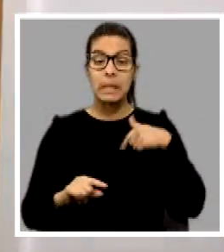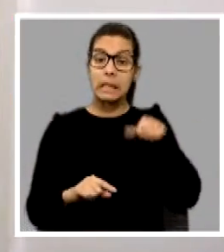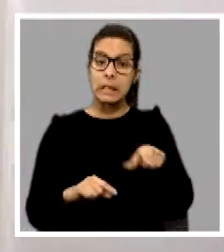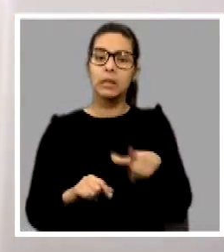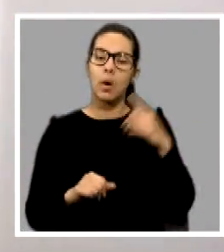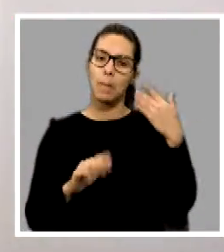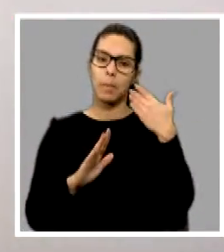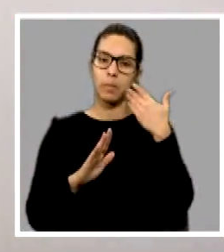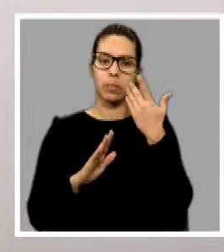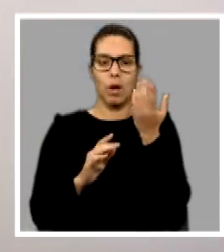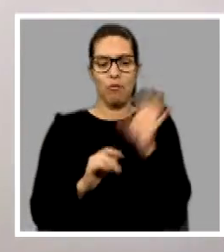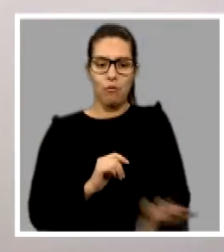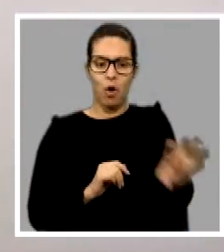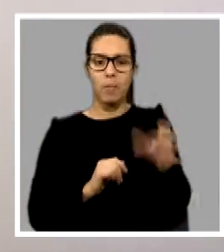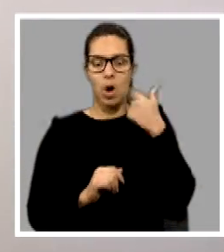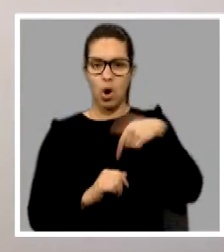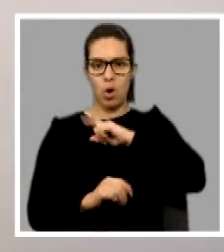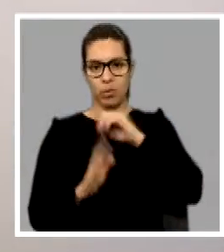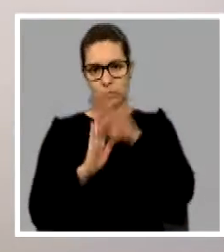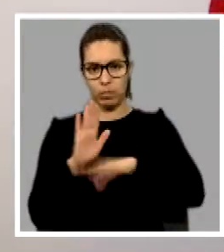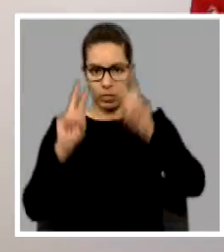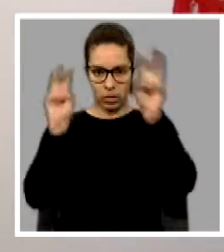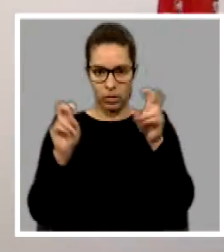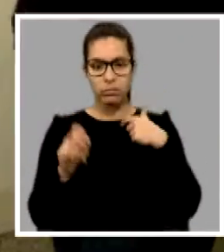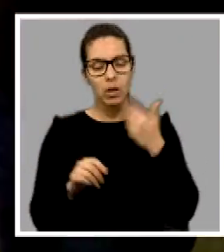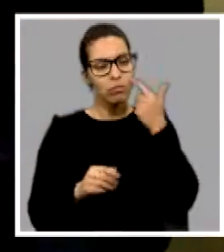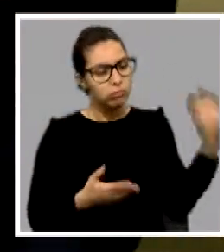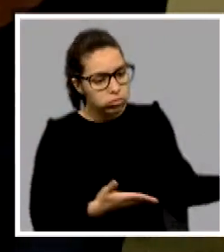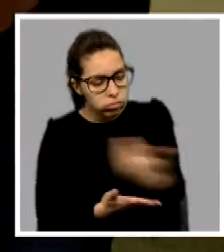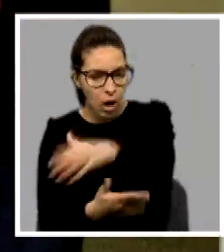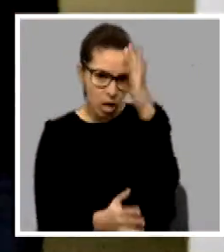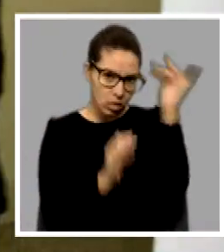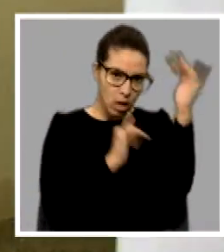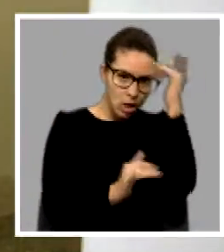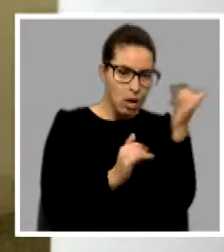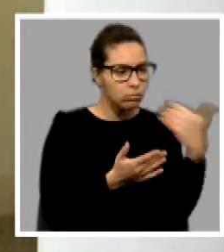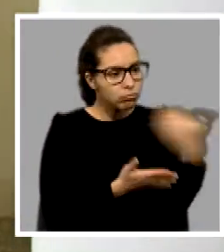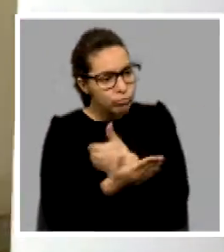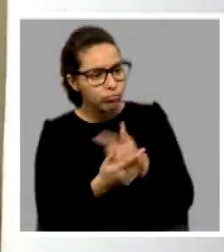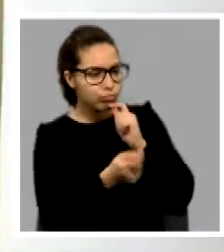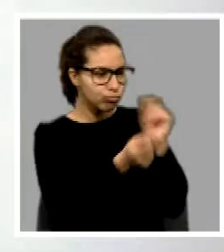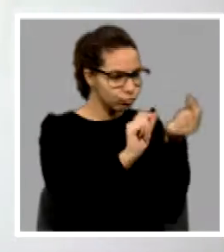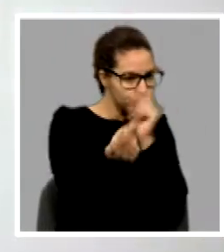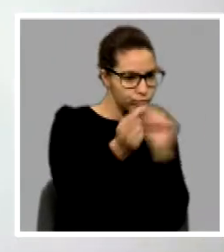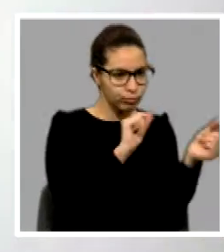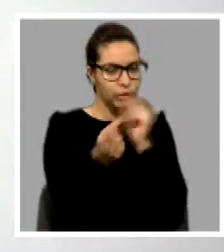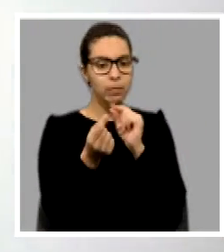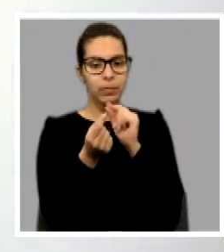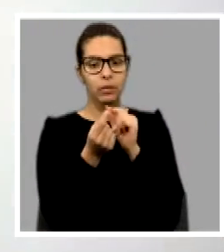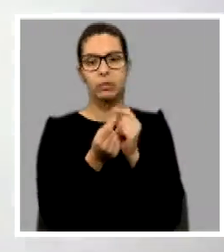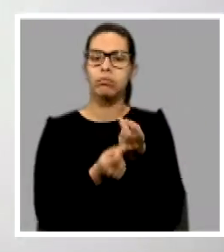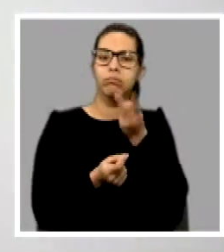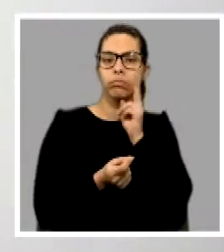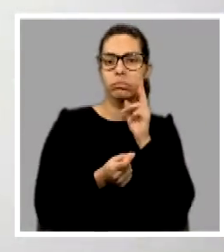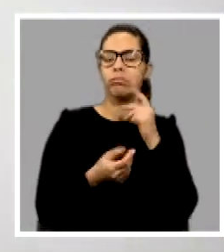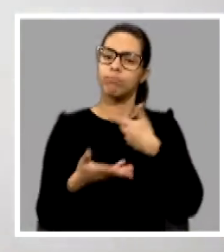e coordenação. Este é o processo de como se faz um panorâmica. O primeiro passo é o da recolha de ideias. Implica discutir com o